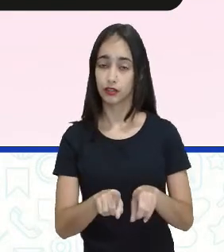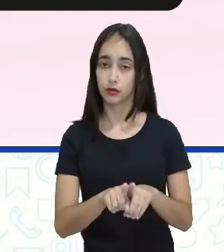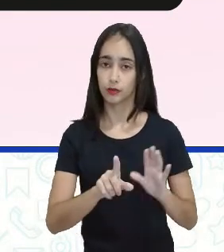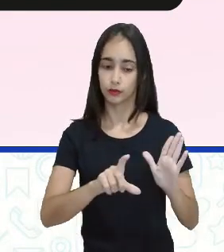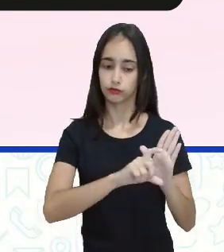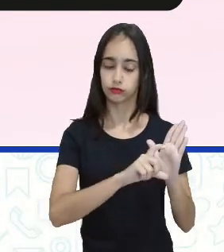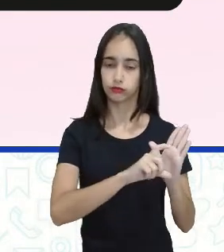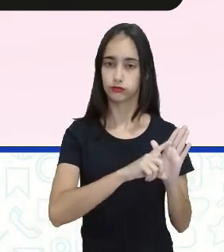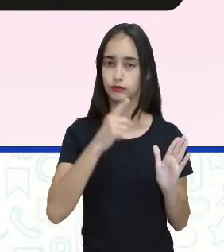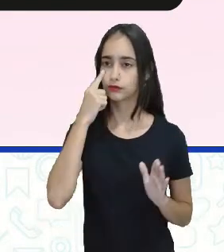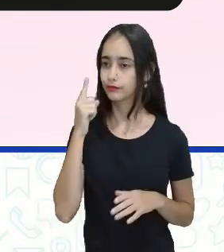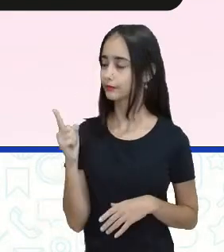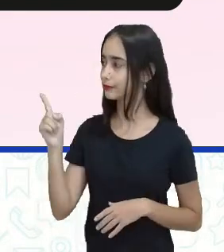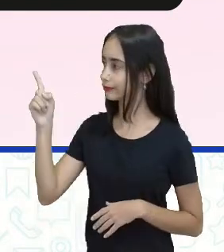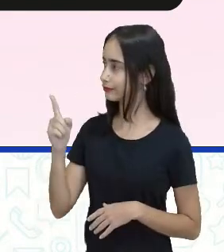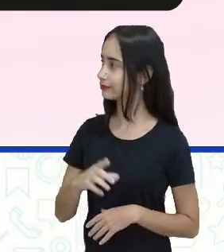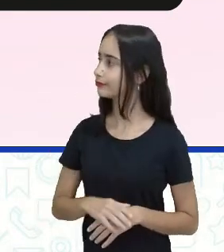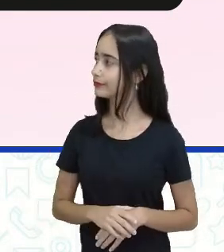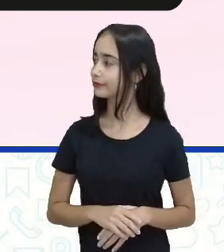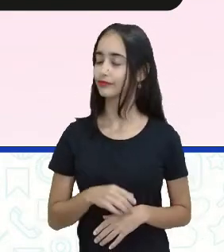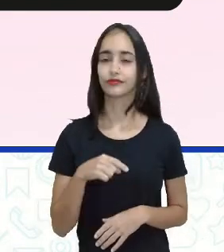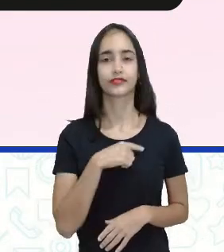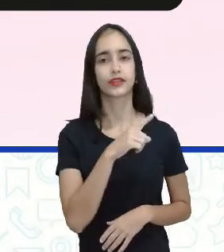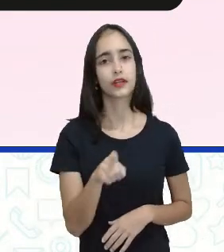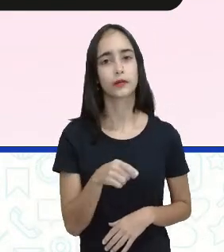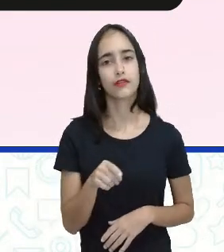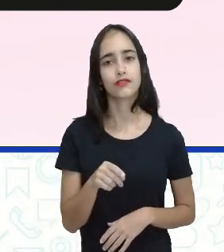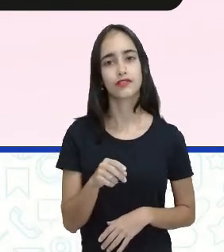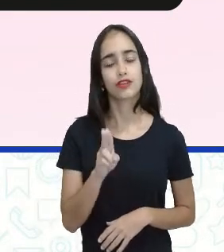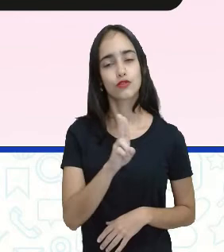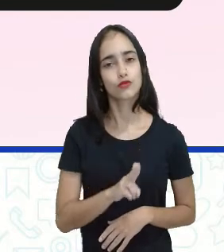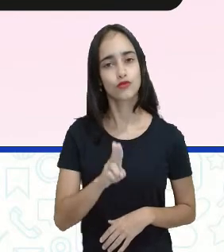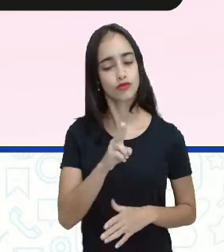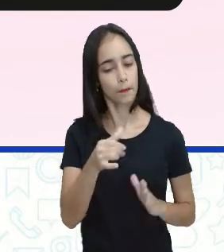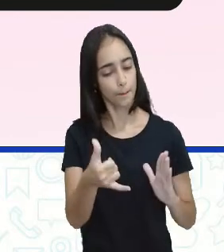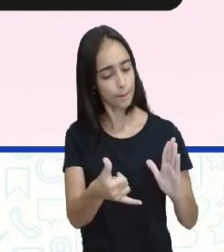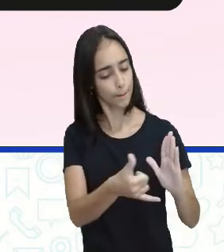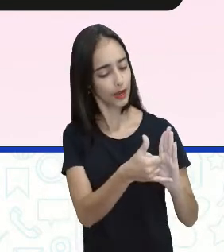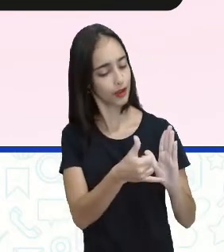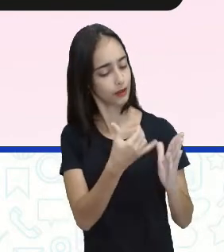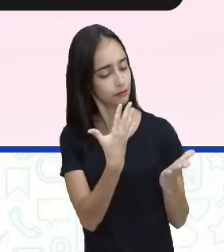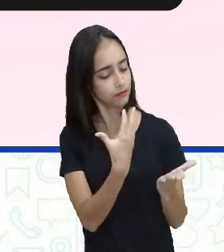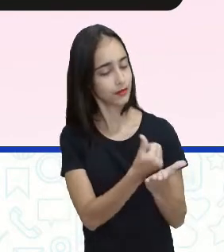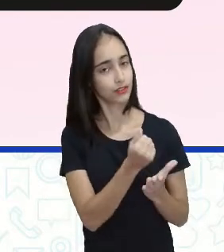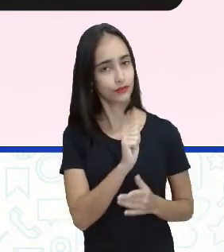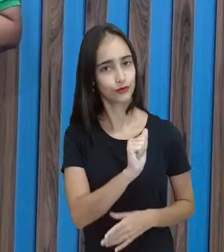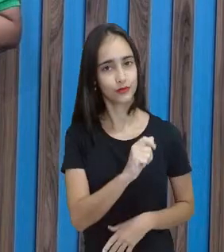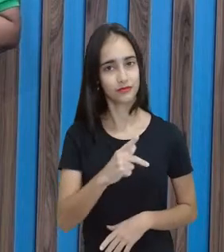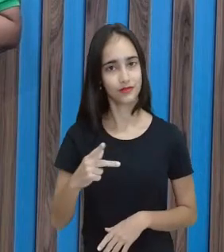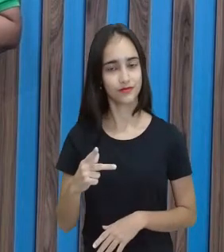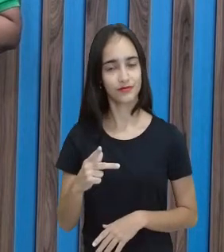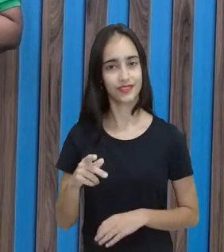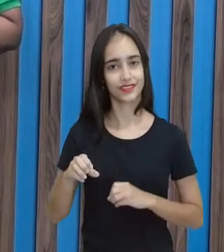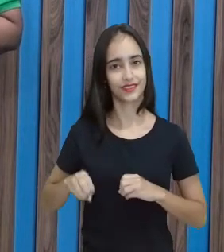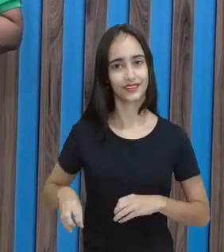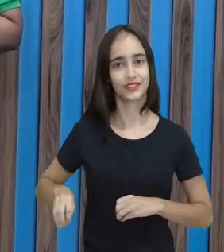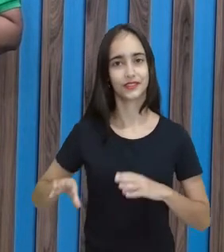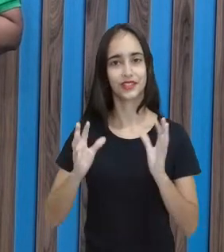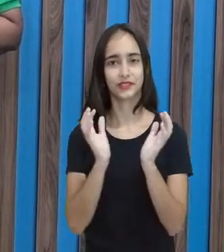vocês direcionarem o celular ou tablet para baixar o nosso aplicativo